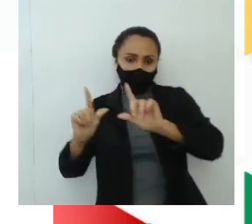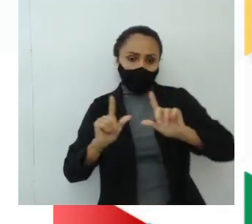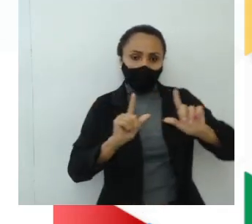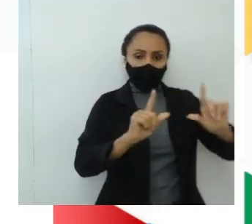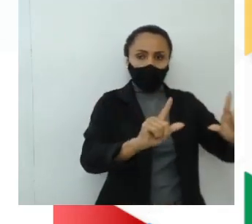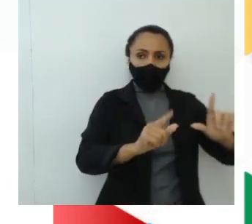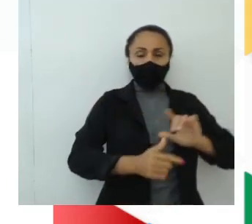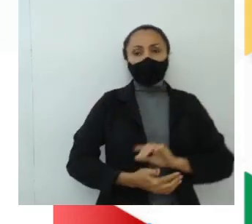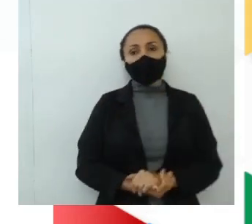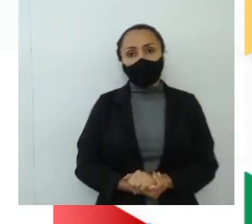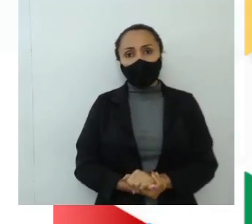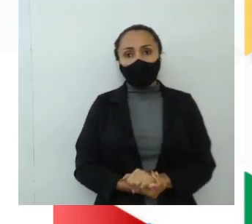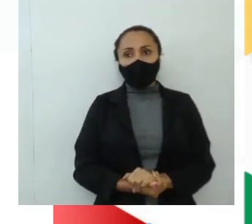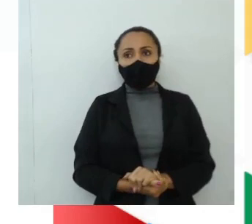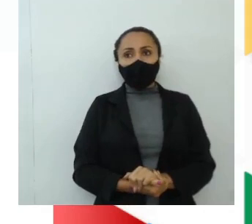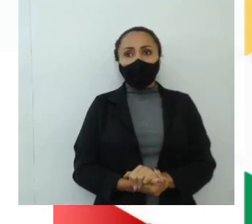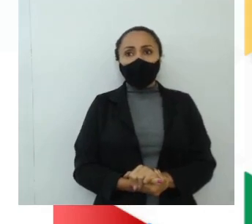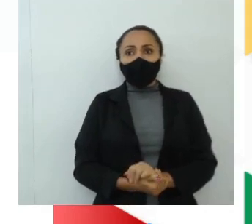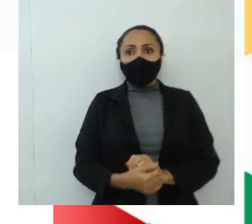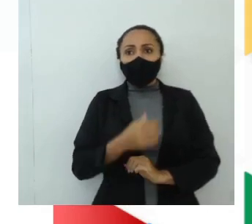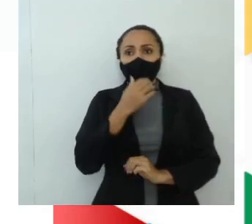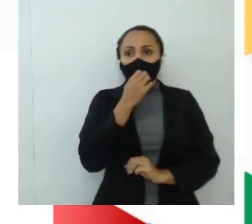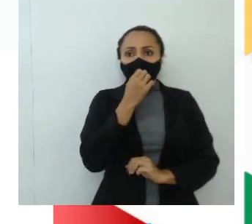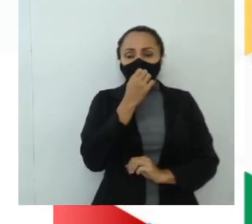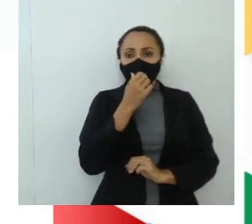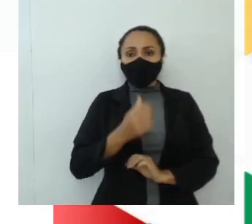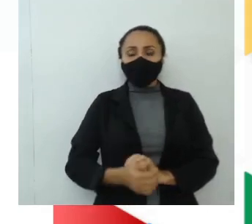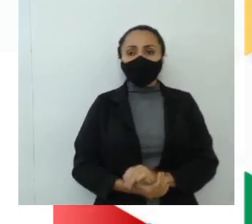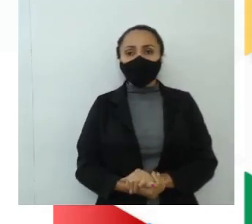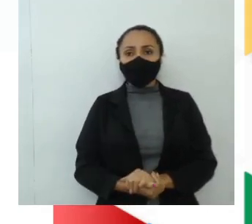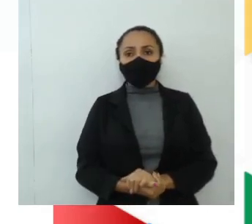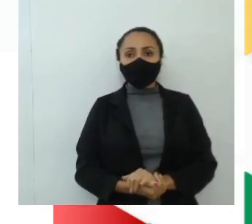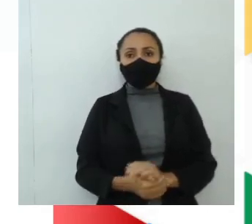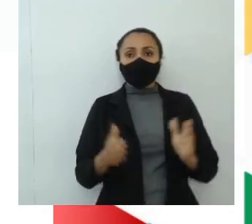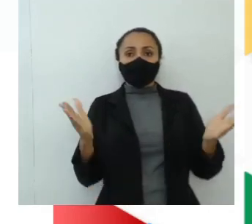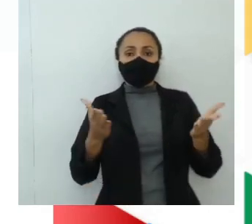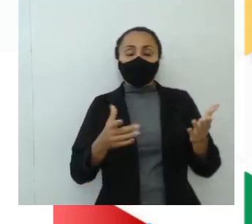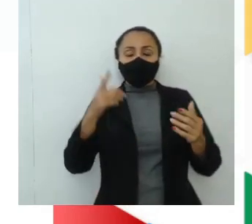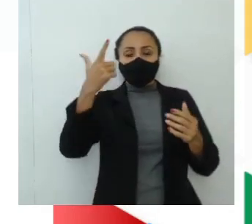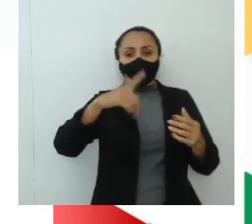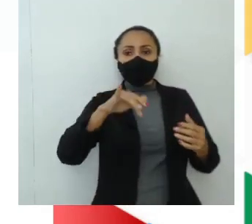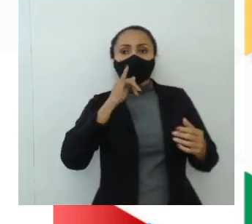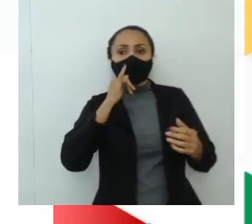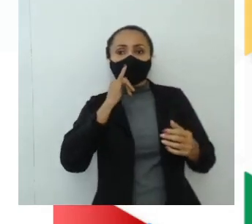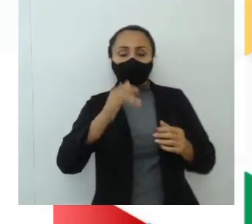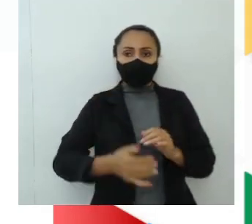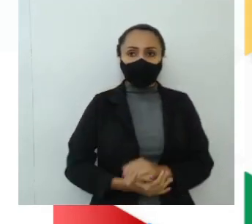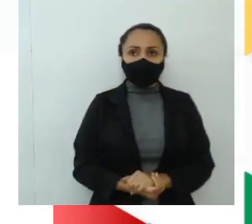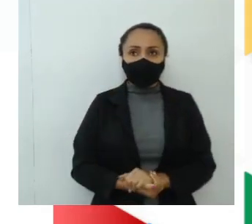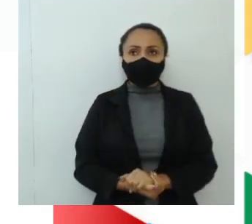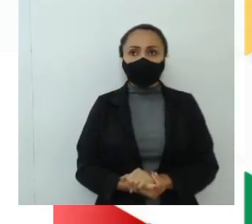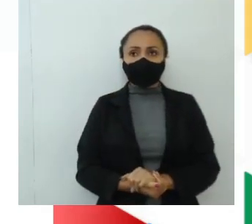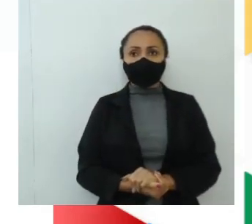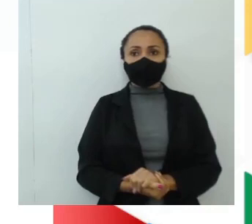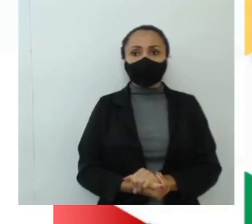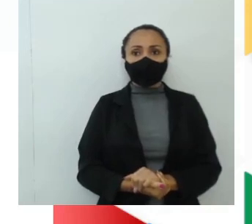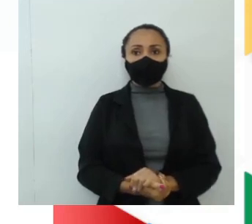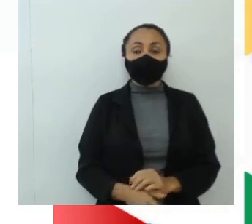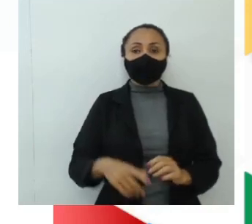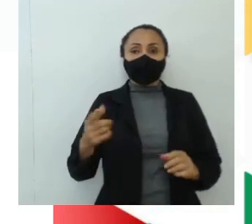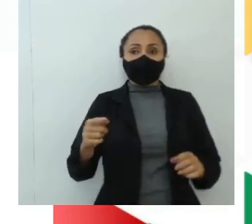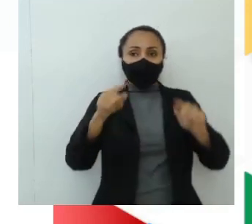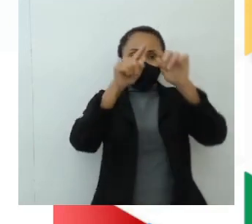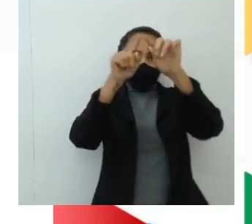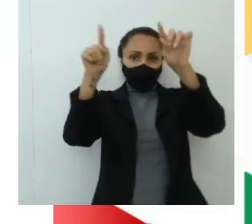ele de quadrante. Certinho? Vamos agora então fazer um outro exemplo. Olha esse daí, ó. Um trapézio,